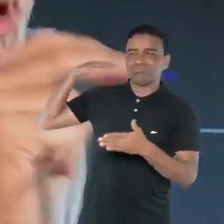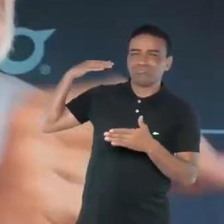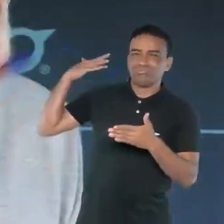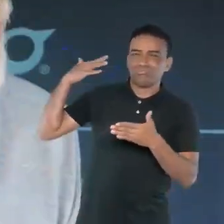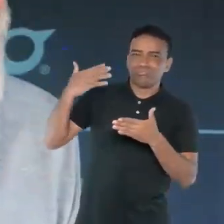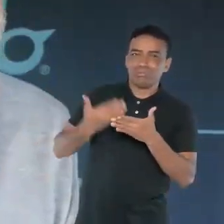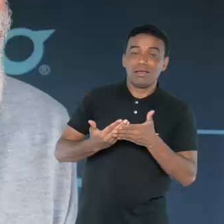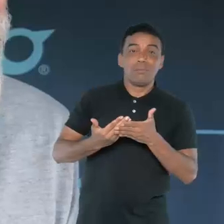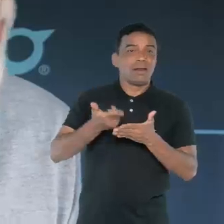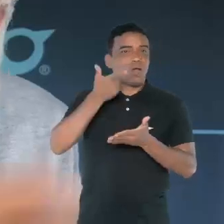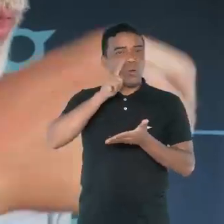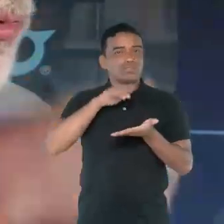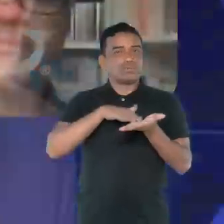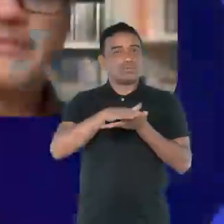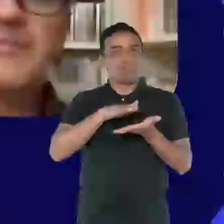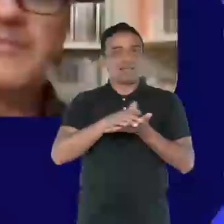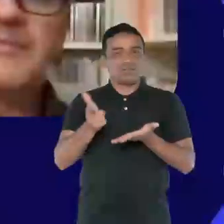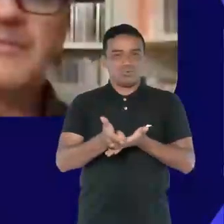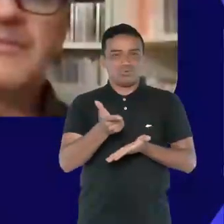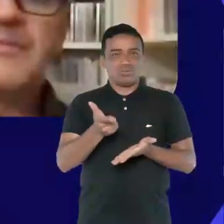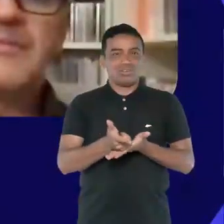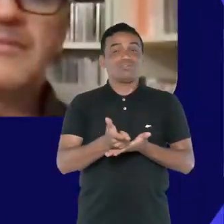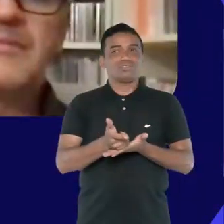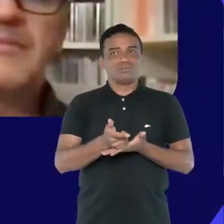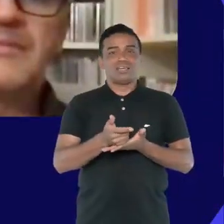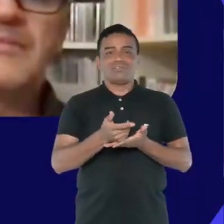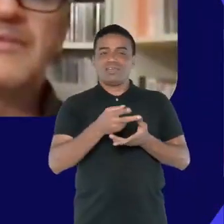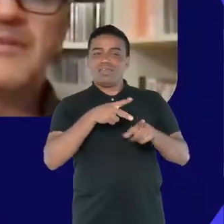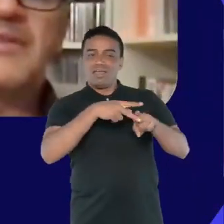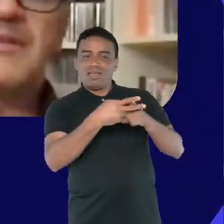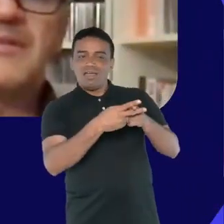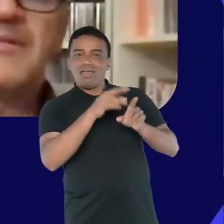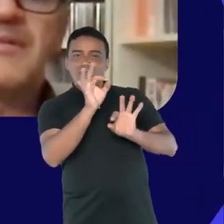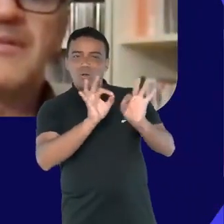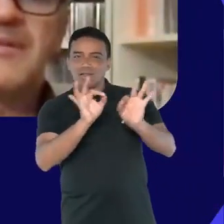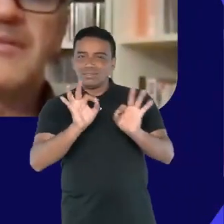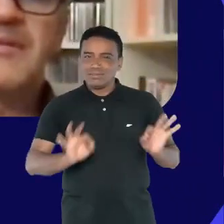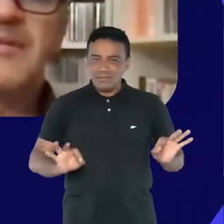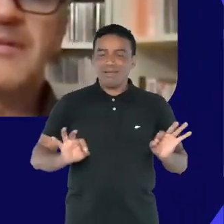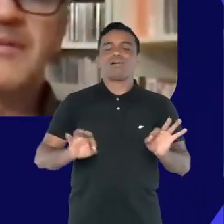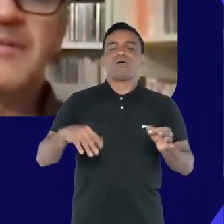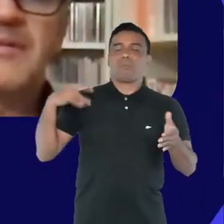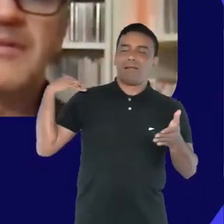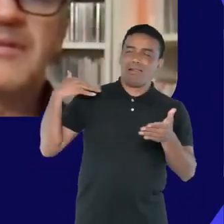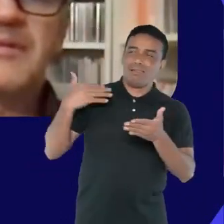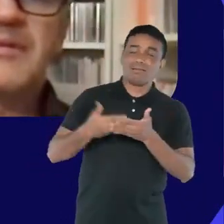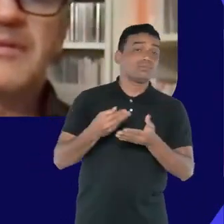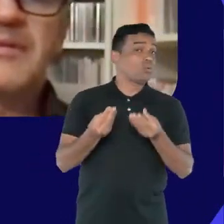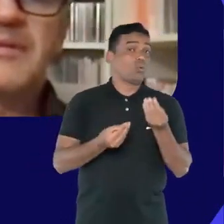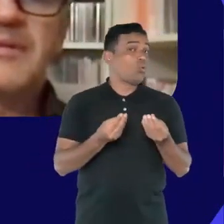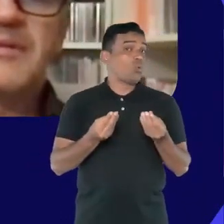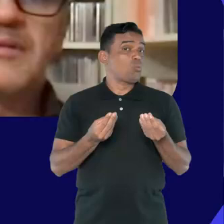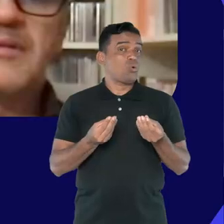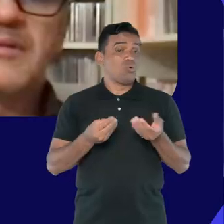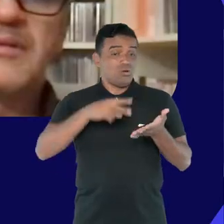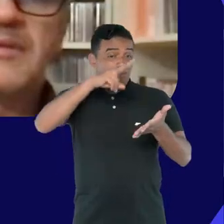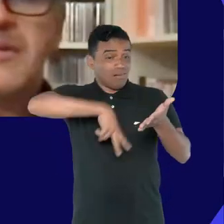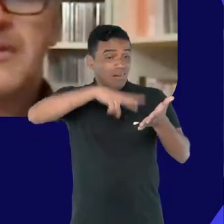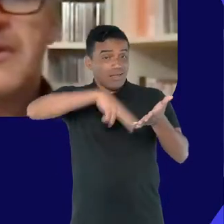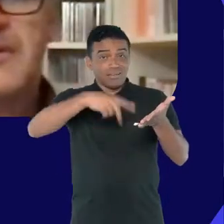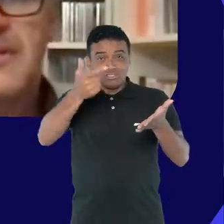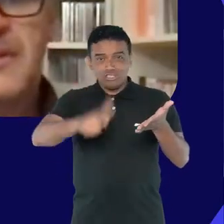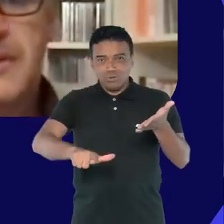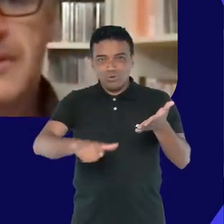escritos para essa publicação, porque houve agora, né, uma revisão, você mesmo reorganizou. Sim. Como é que foi reler